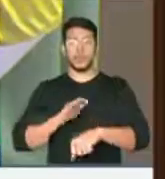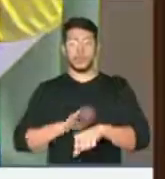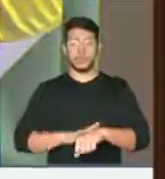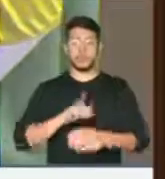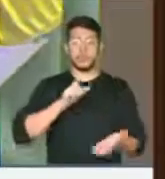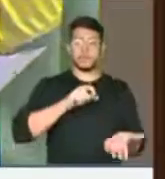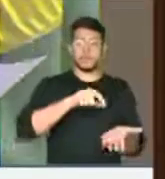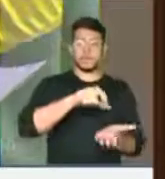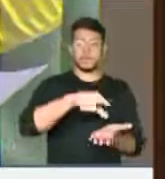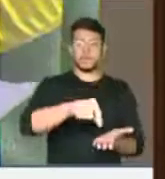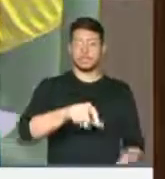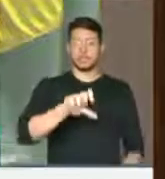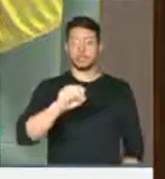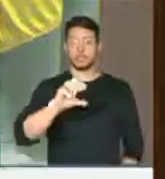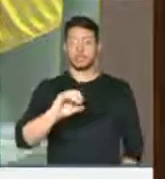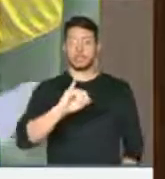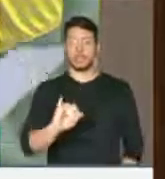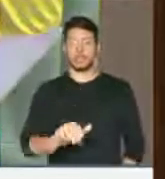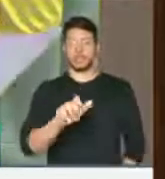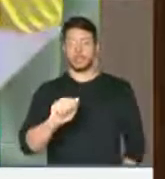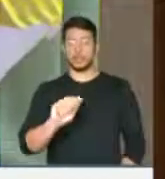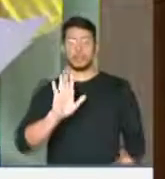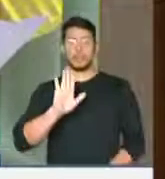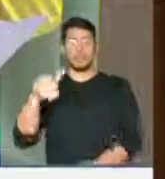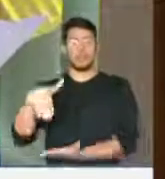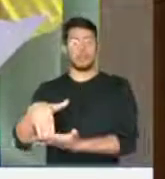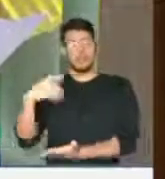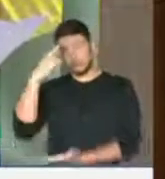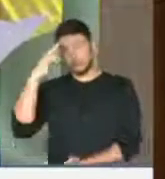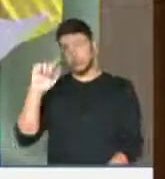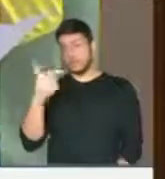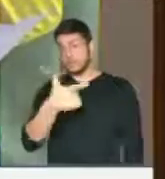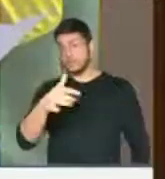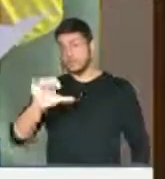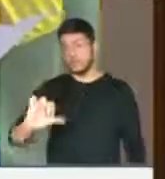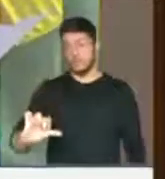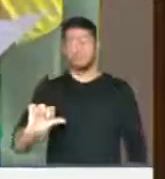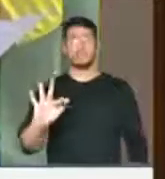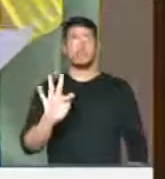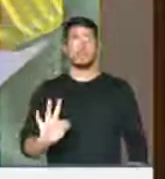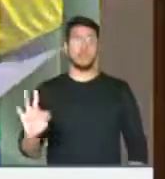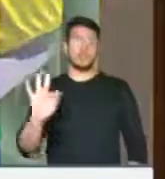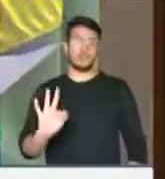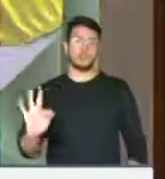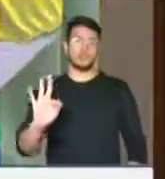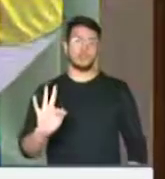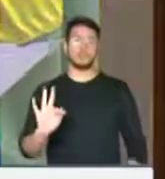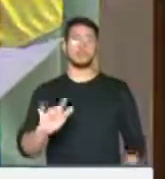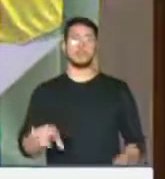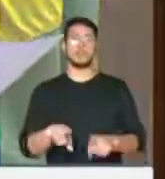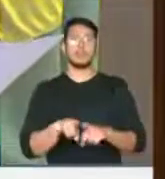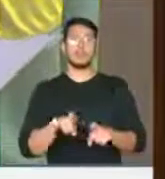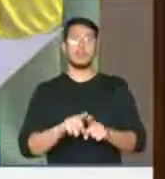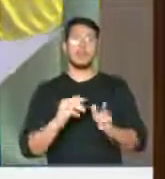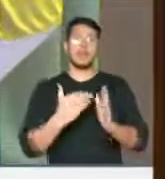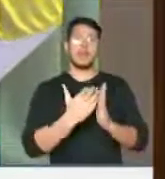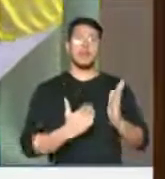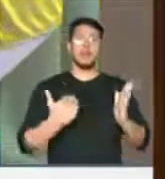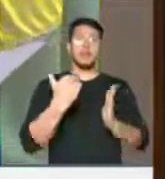do zoneamento agroclimático até o próximo dia 29 de fevereiro e o aumento em